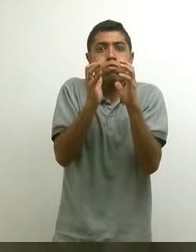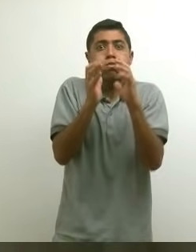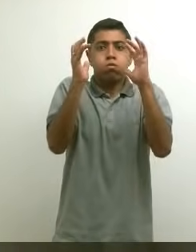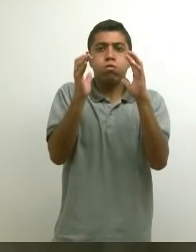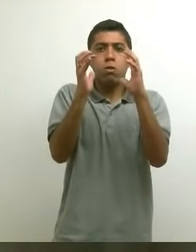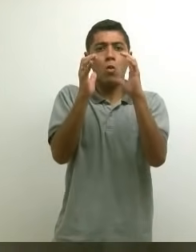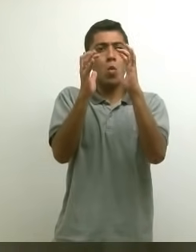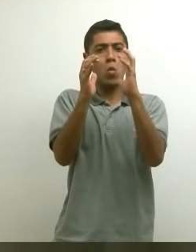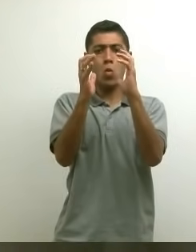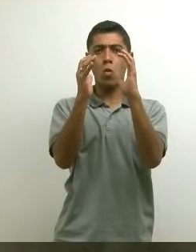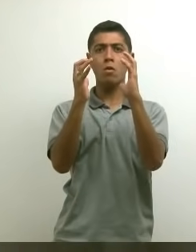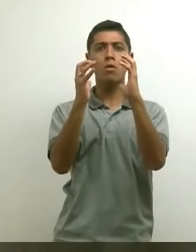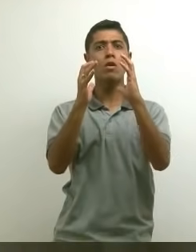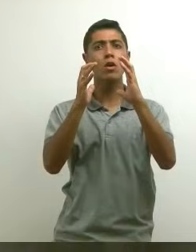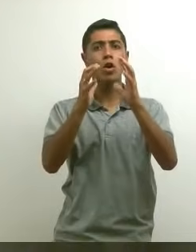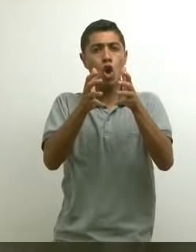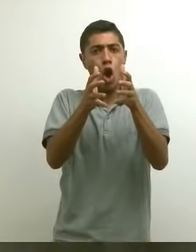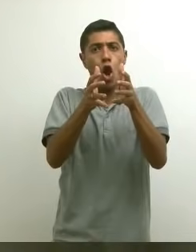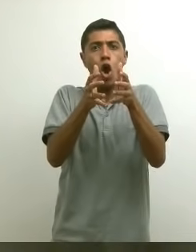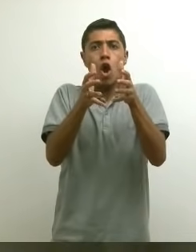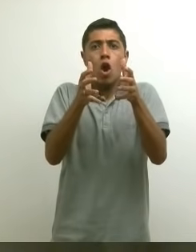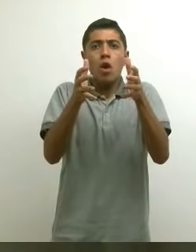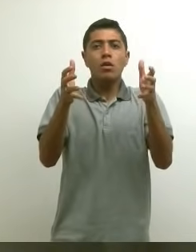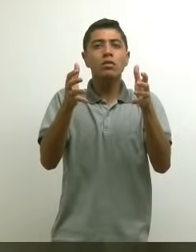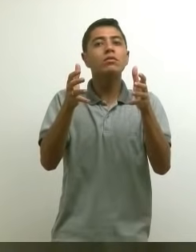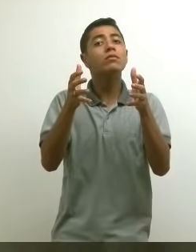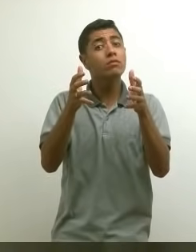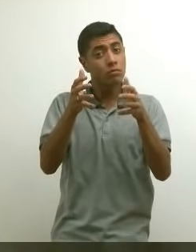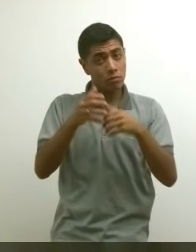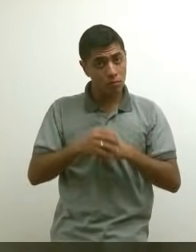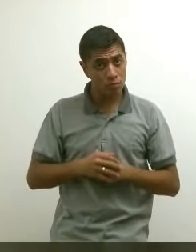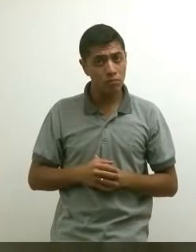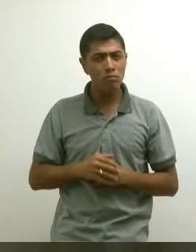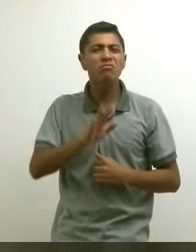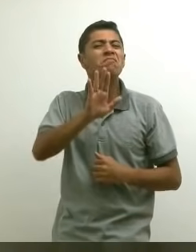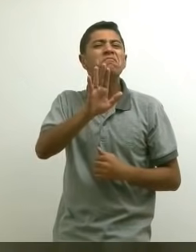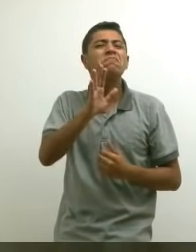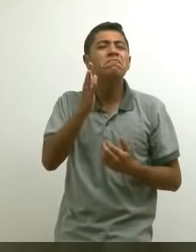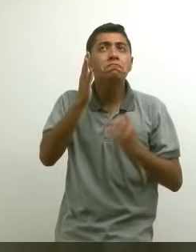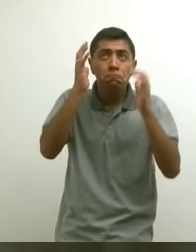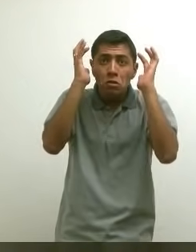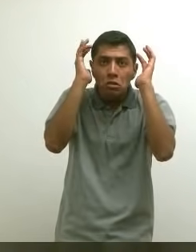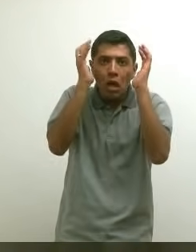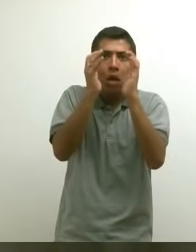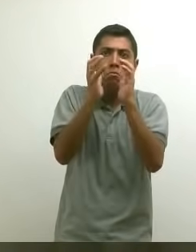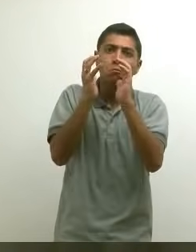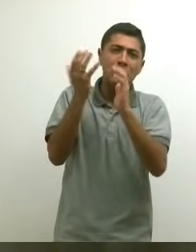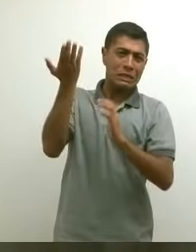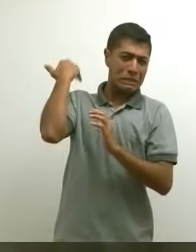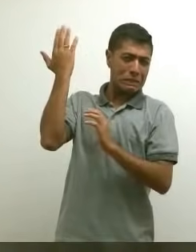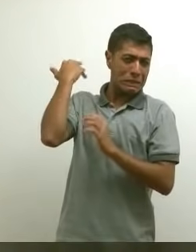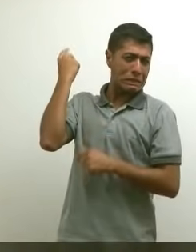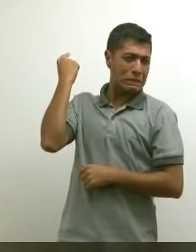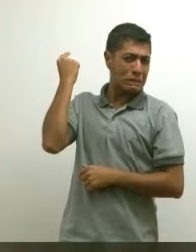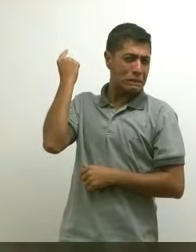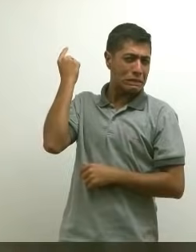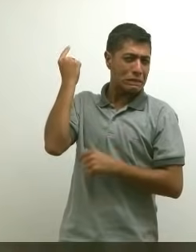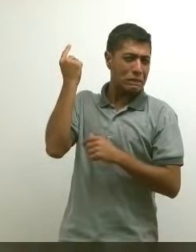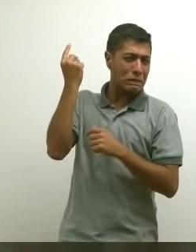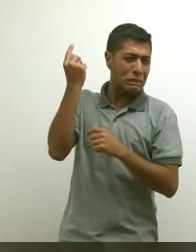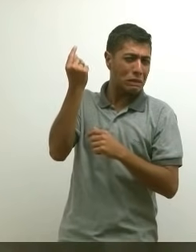como é o prof ela tem a proporção